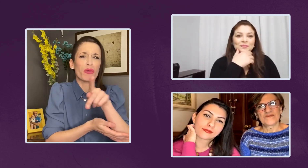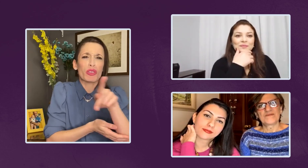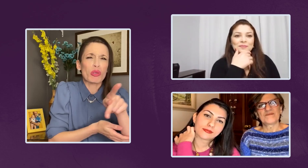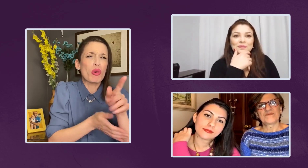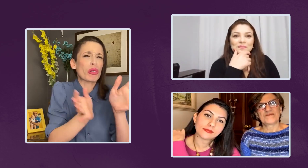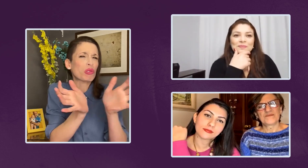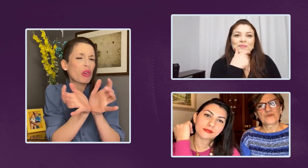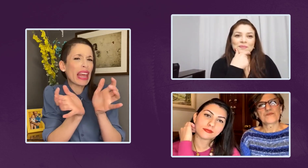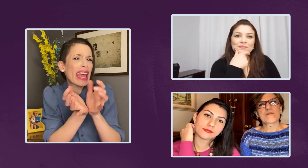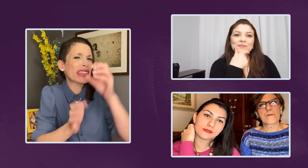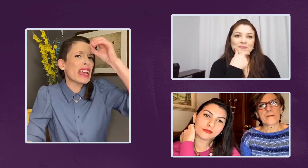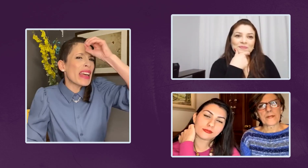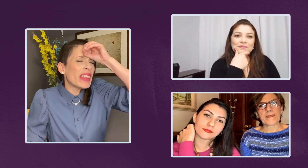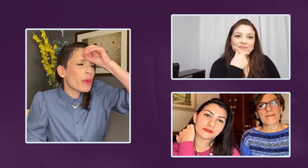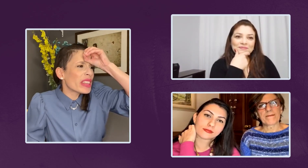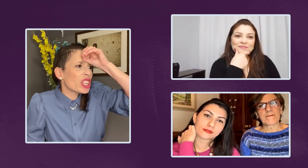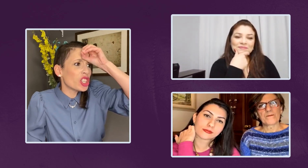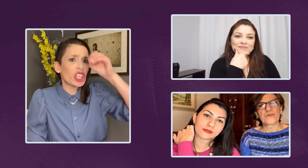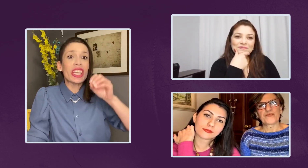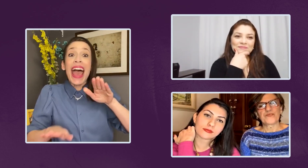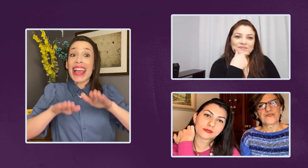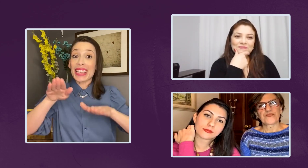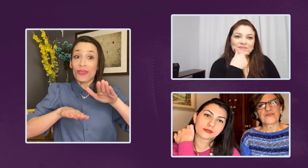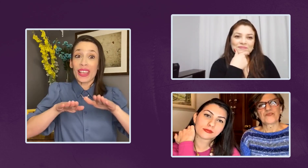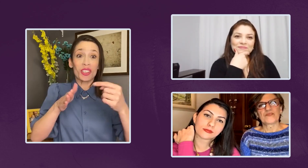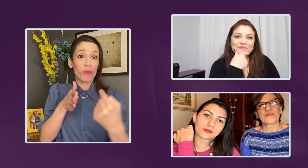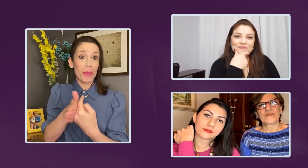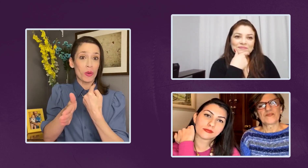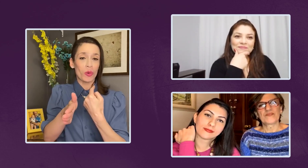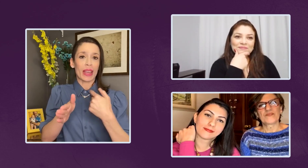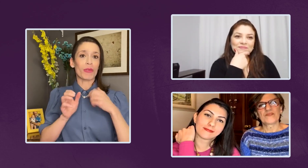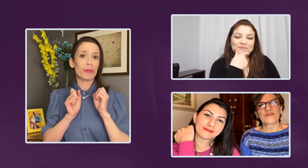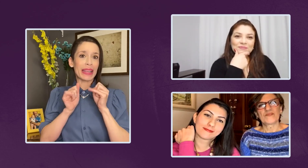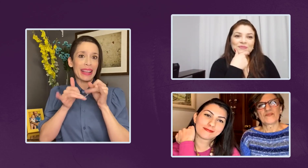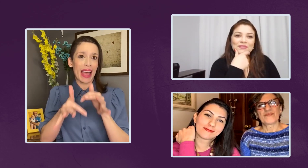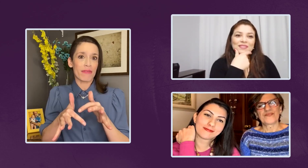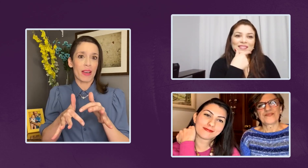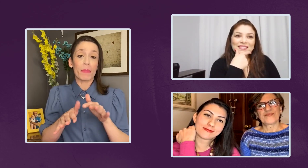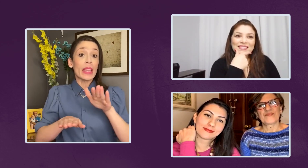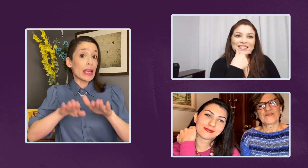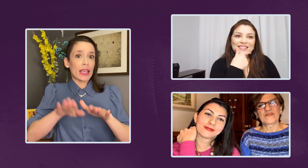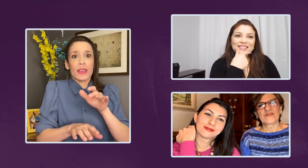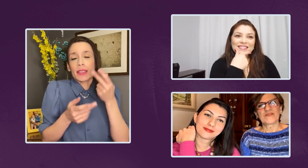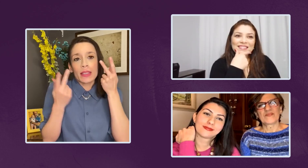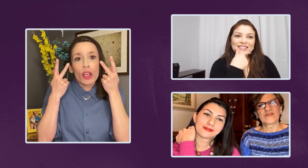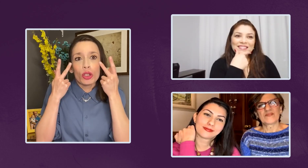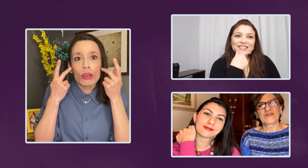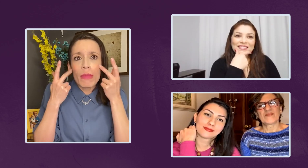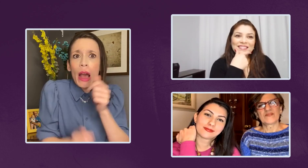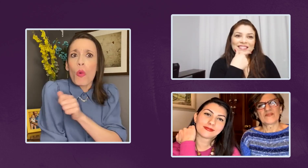a professora, os colegas. Não entendi. Aí, às vezes, tinha uma pergunta, aí eu explicava. E, às